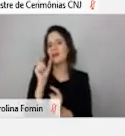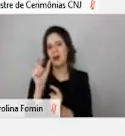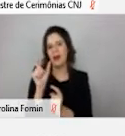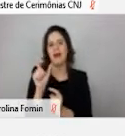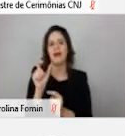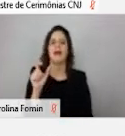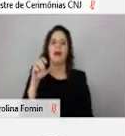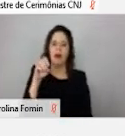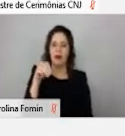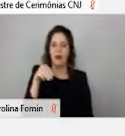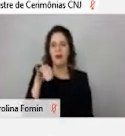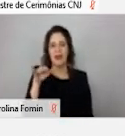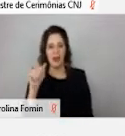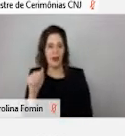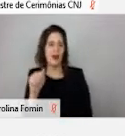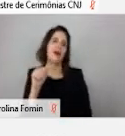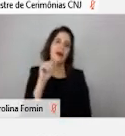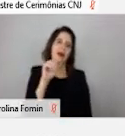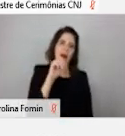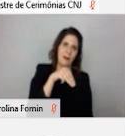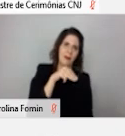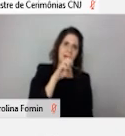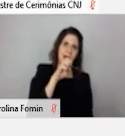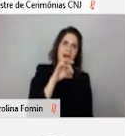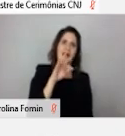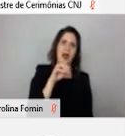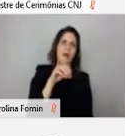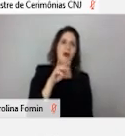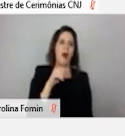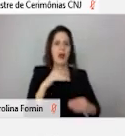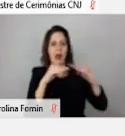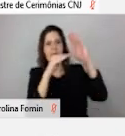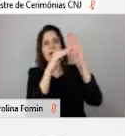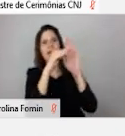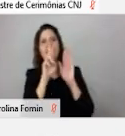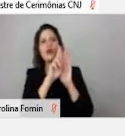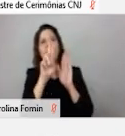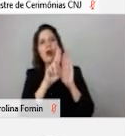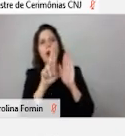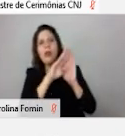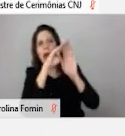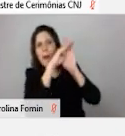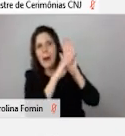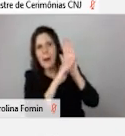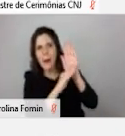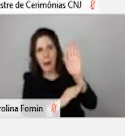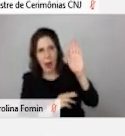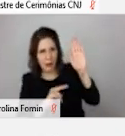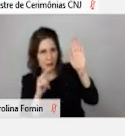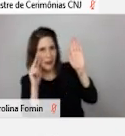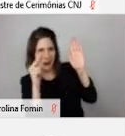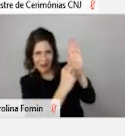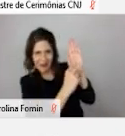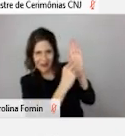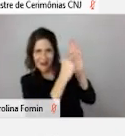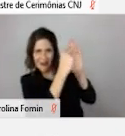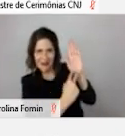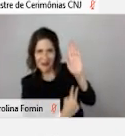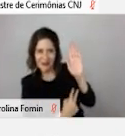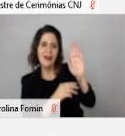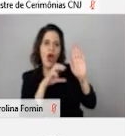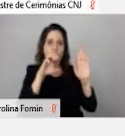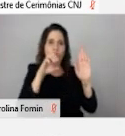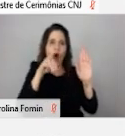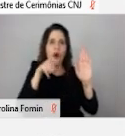transcriptômica, metabolômica, outros pontos que você pode conversar sobre familiômica, populômica, de fato, traz a gente de volta à